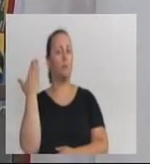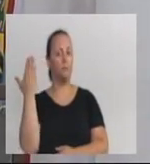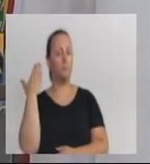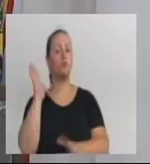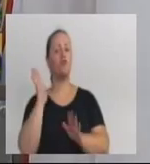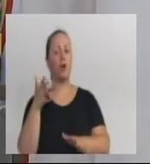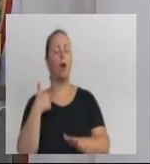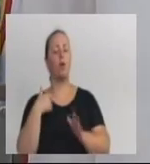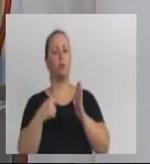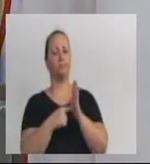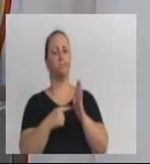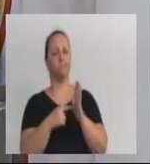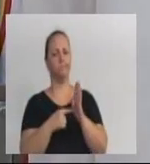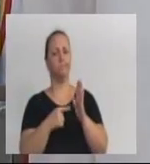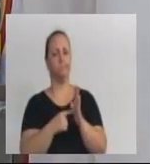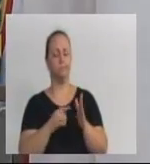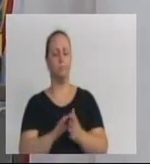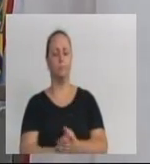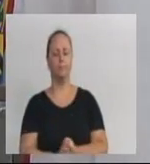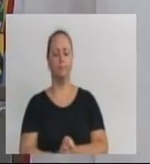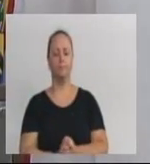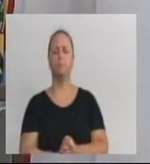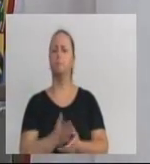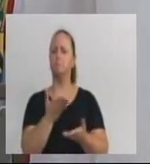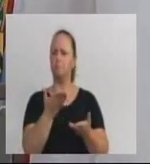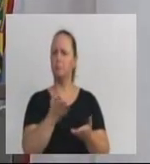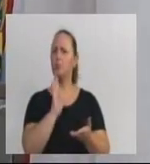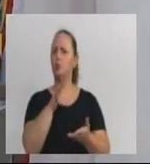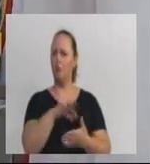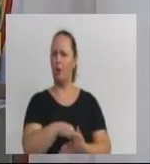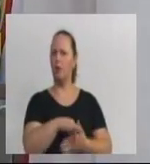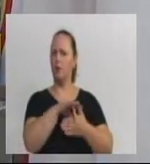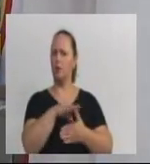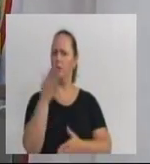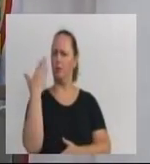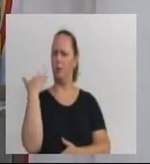era líder do governo, ou não estava presente aqui